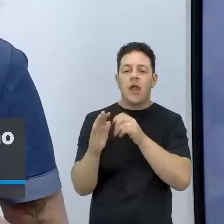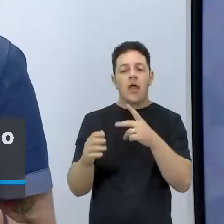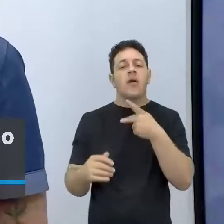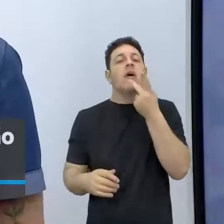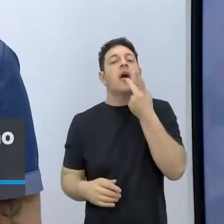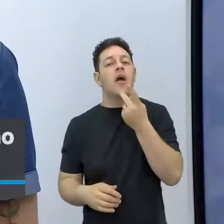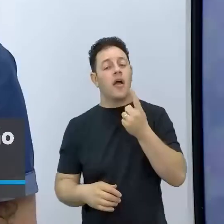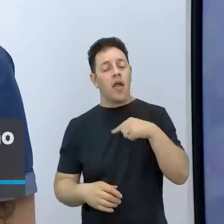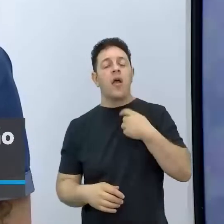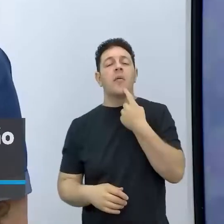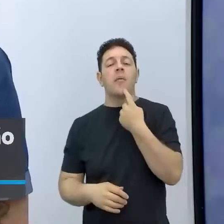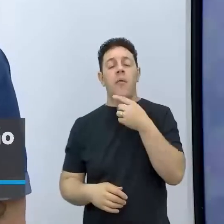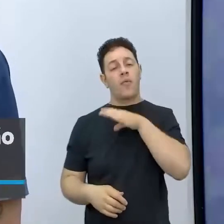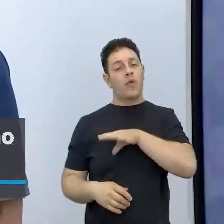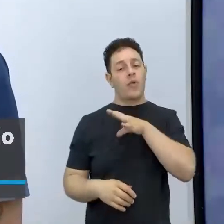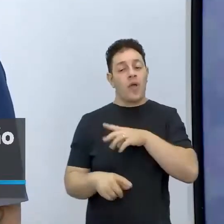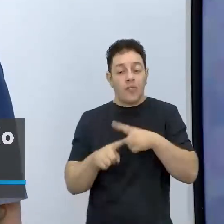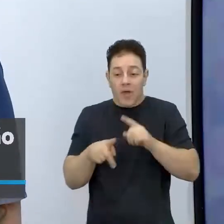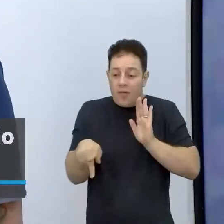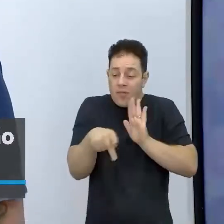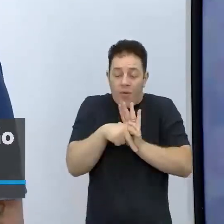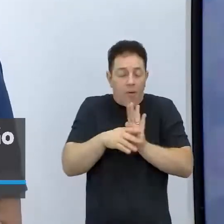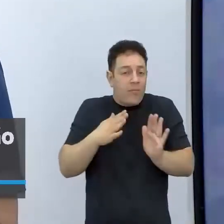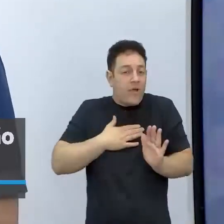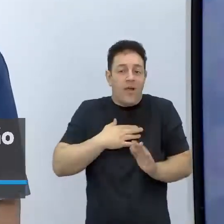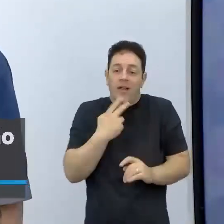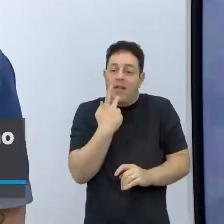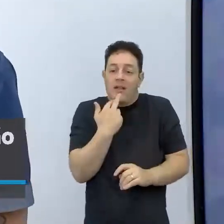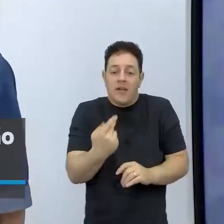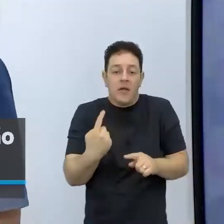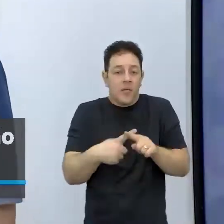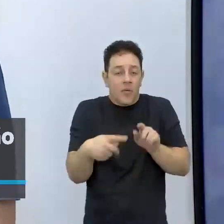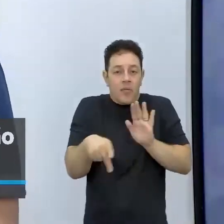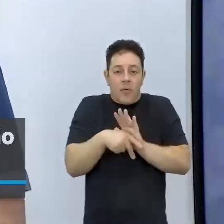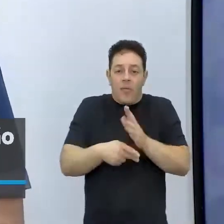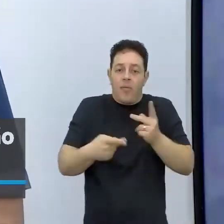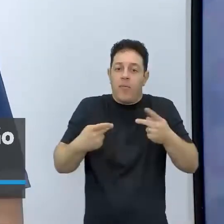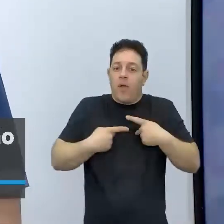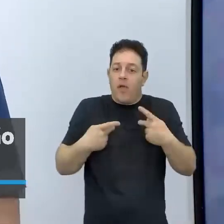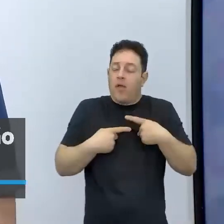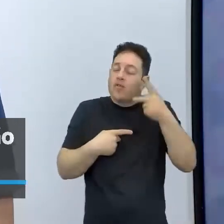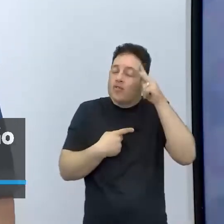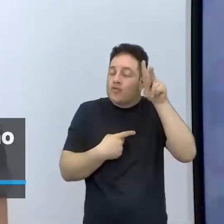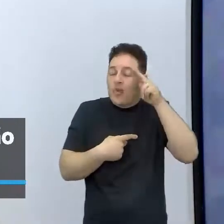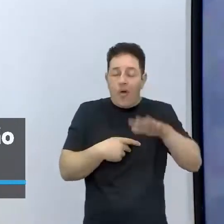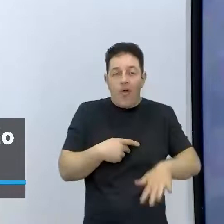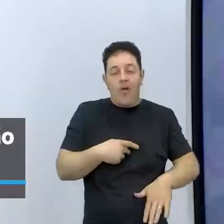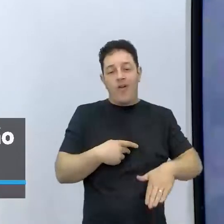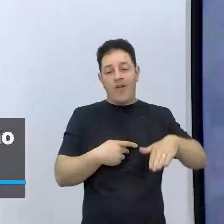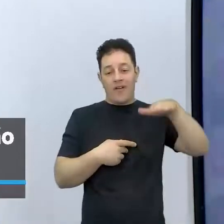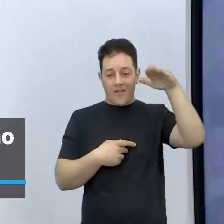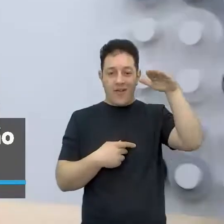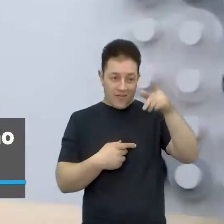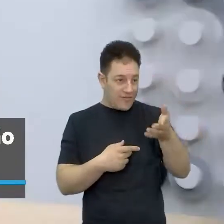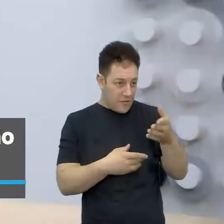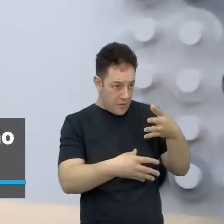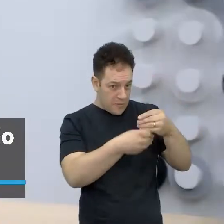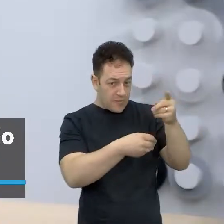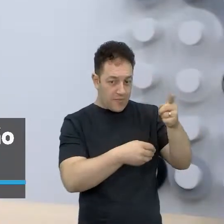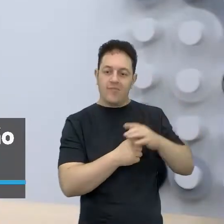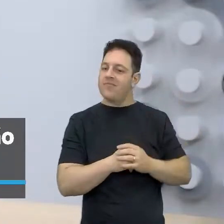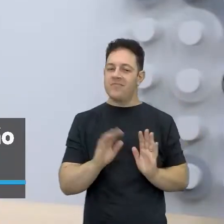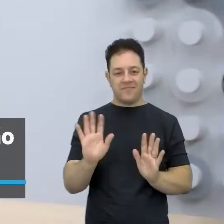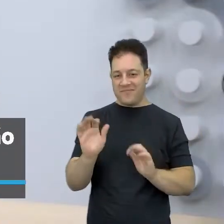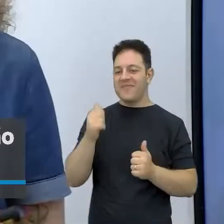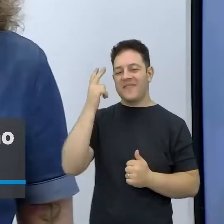Porque tem a afetividade da nossa língua, aquilo que compartilha a nossa história, ok? Você quer complementar, André? Não, alguma coisa? tá